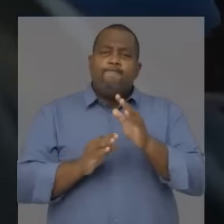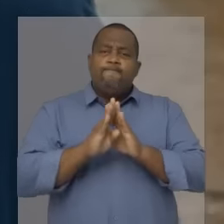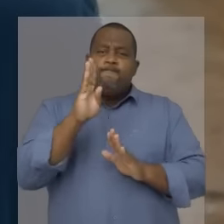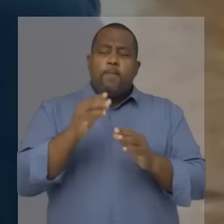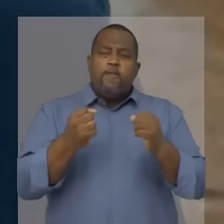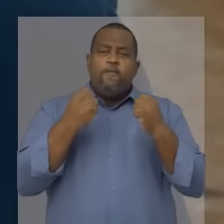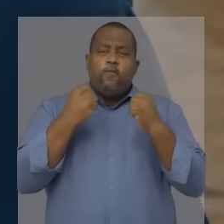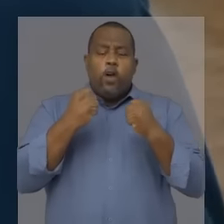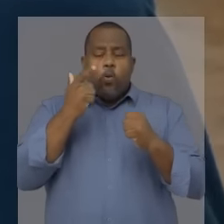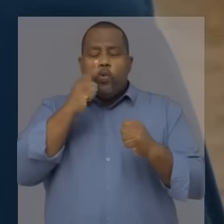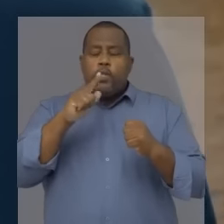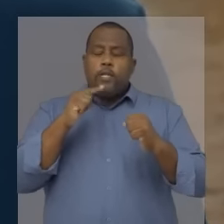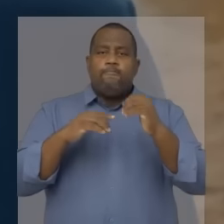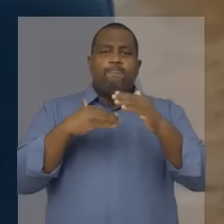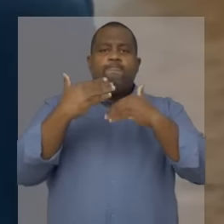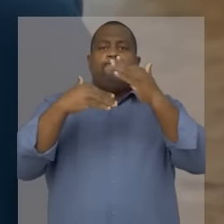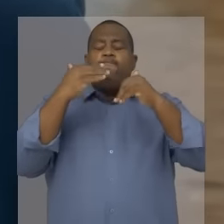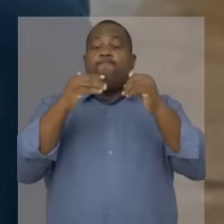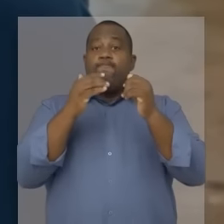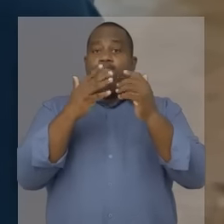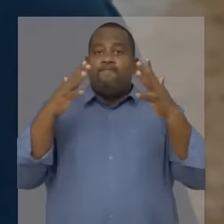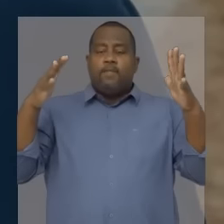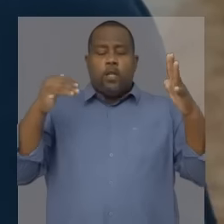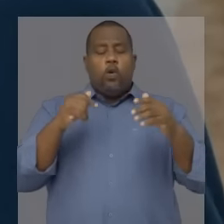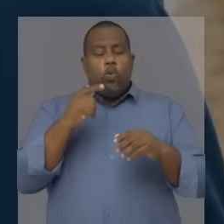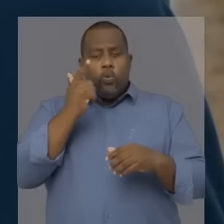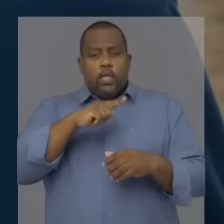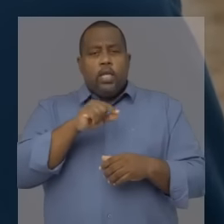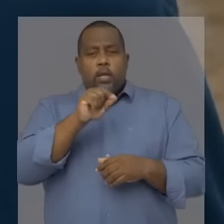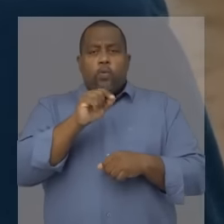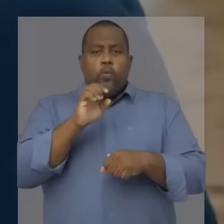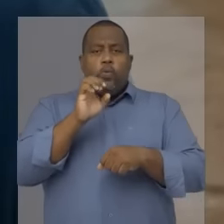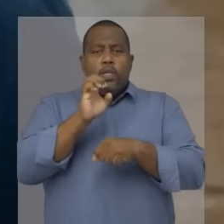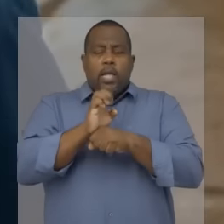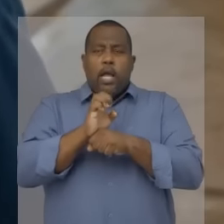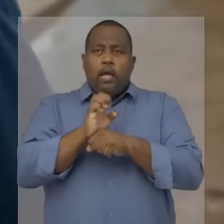Bahia brilhar, em ver a Bahia ser um estado respeitado em todo o Brasil.